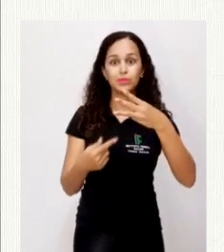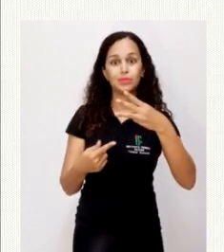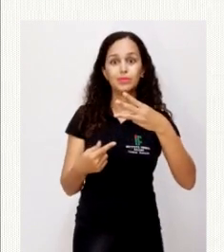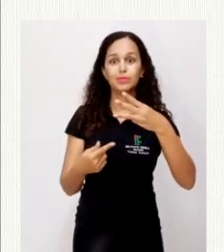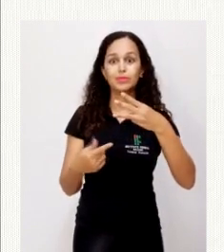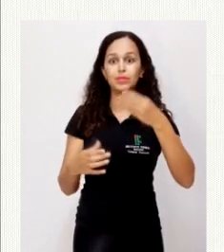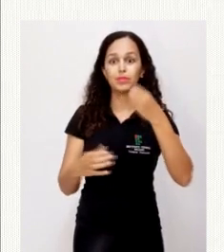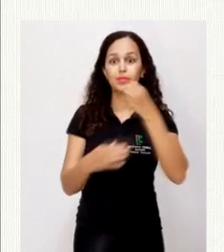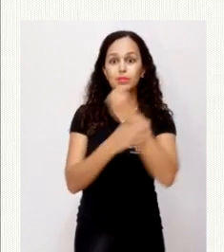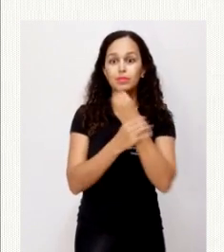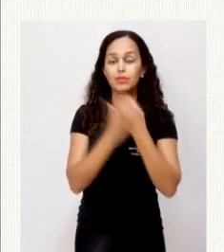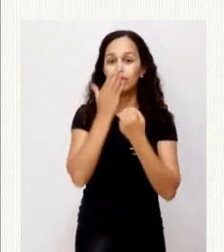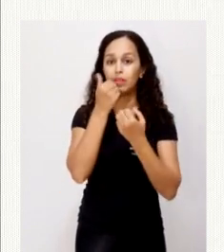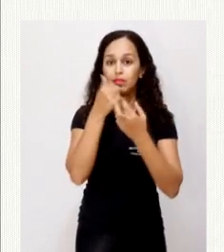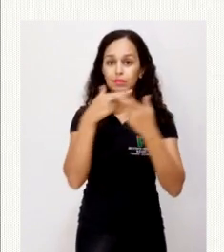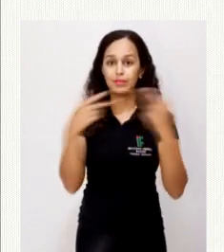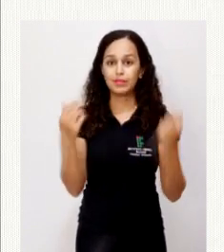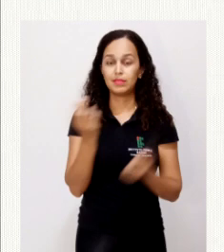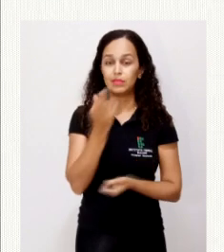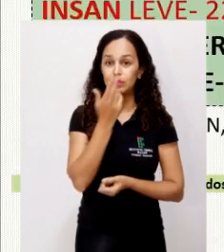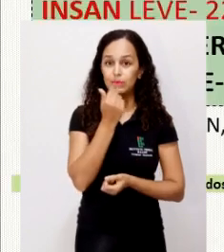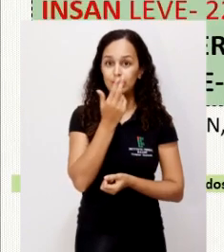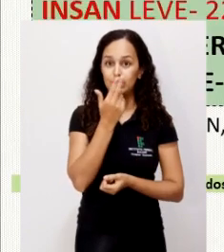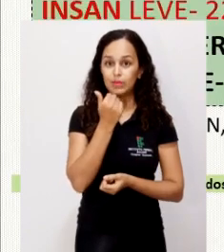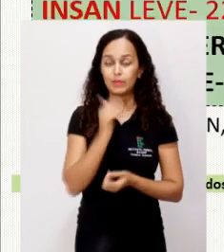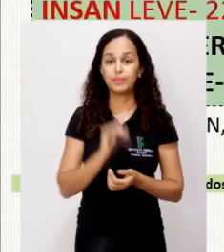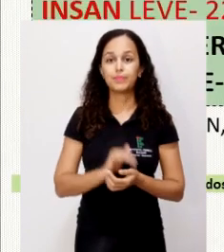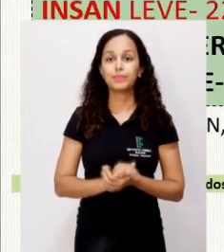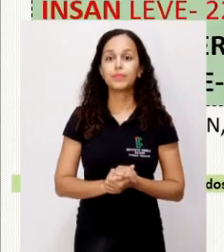dos níveis de insegurança alimentar e nutricional.